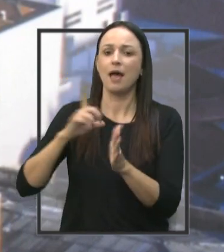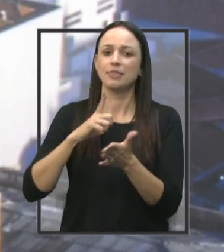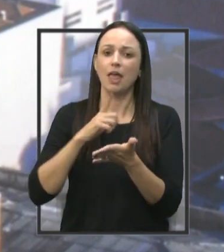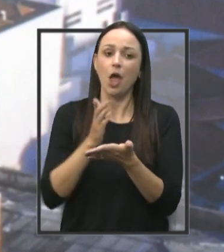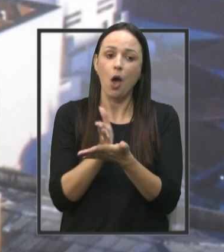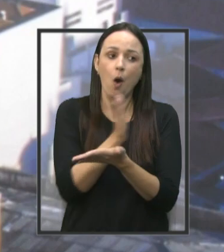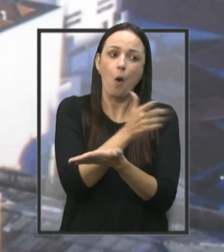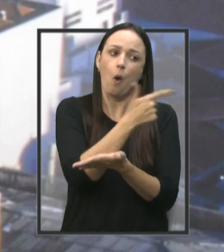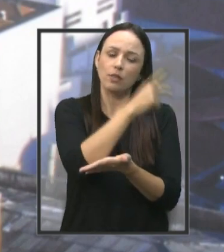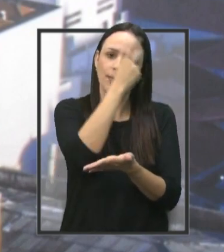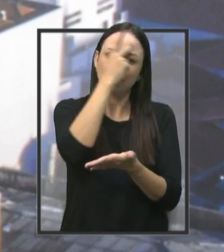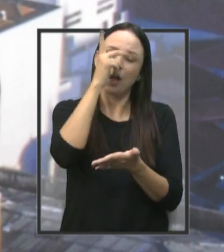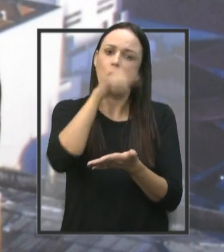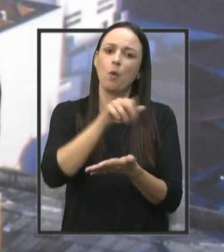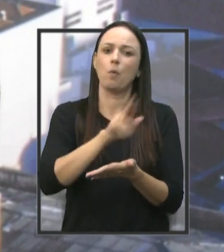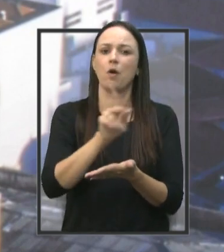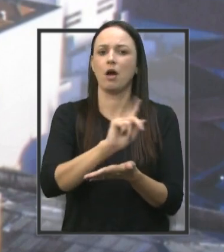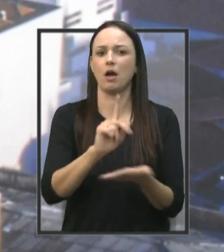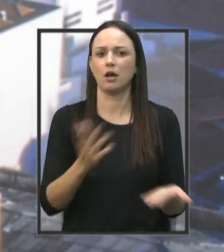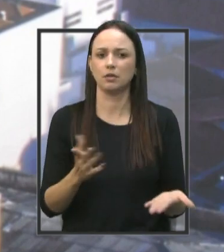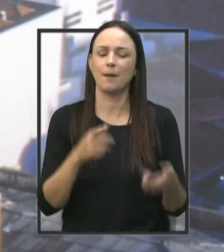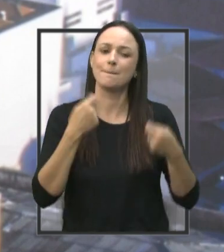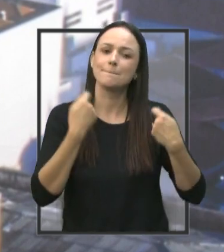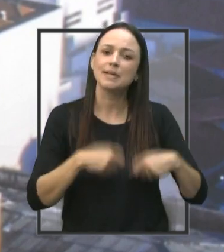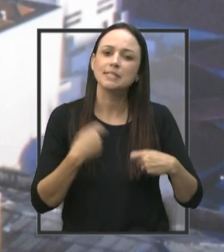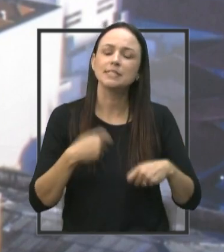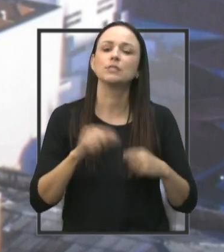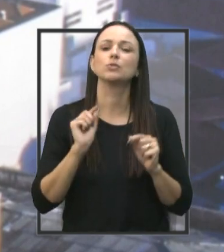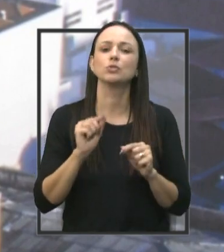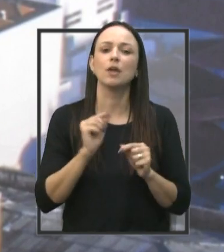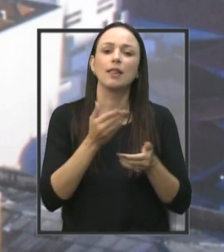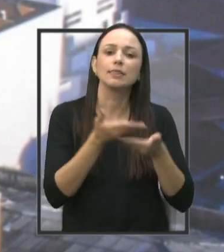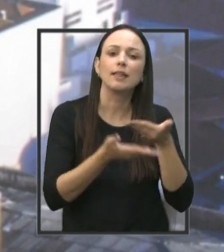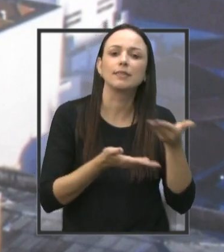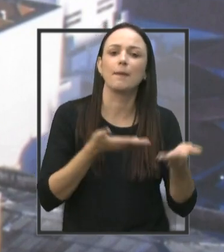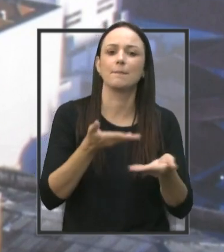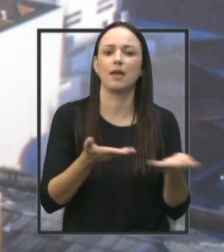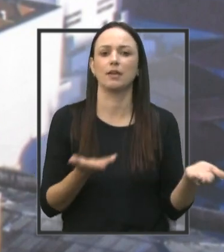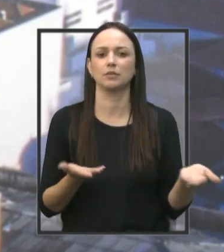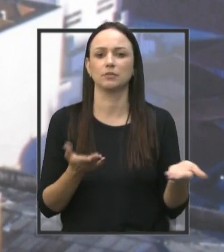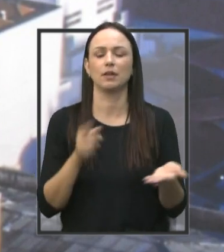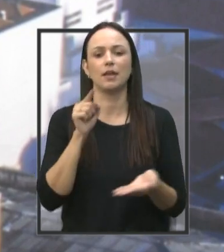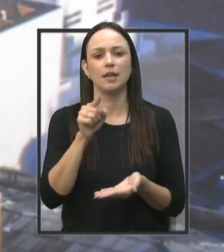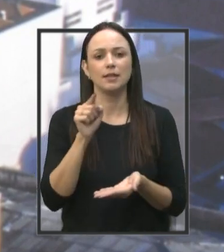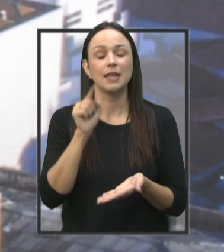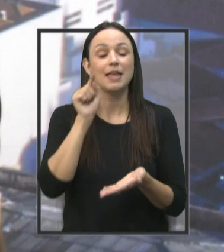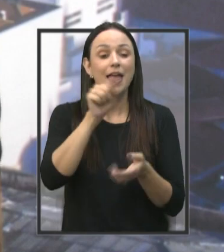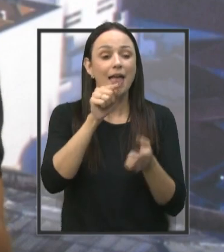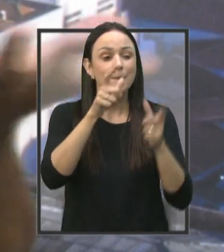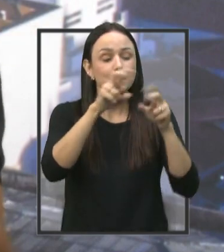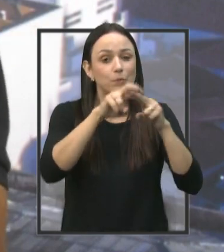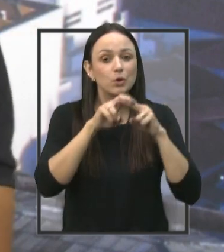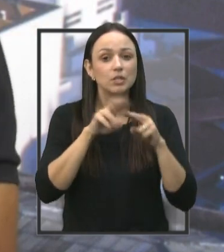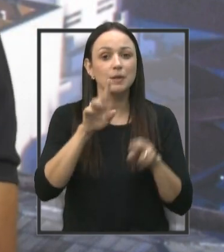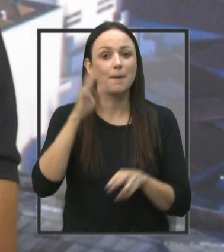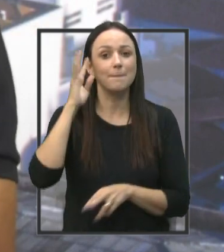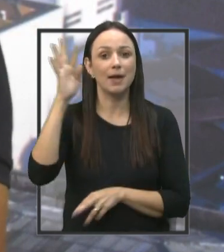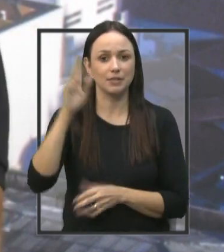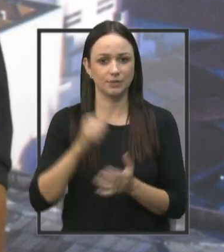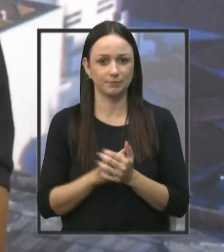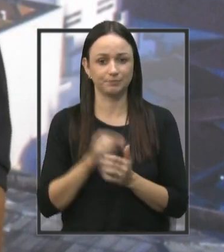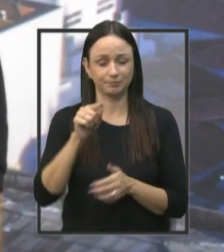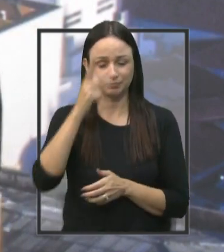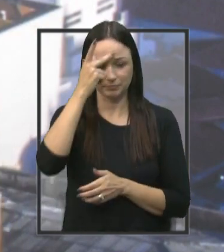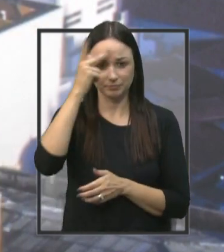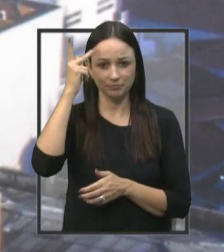mas existem outros que eles estão precisando realmente de um tratamento. E aí, nesse ponto, que se não... Imagine só,